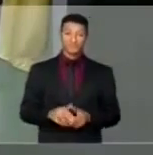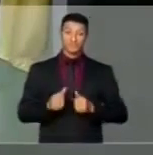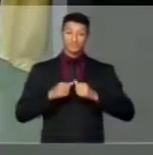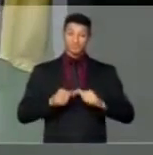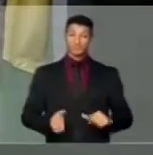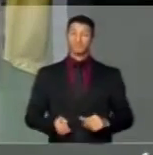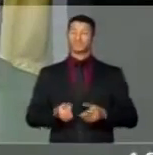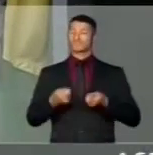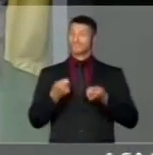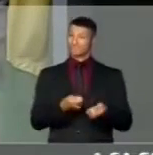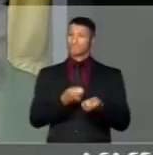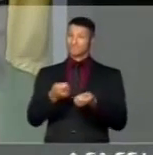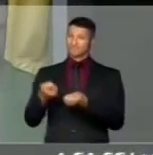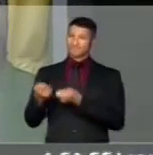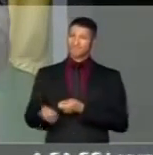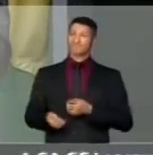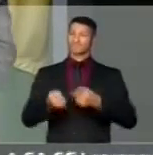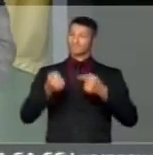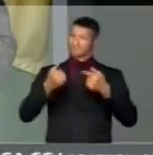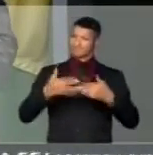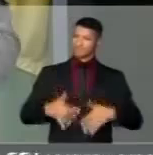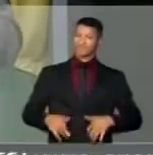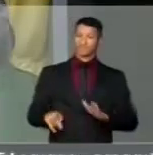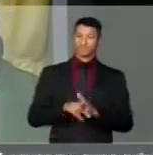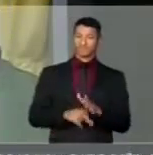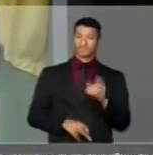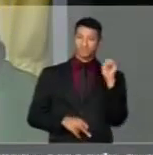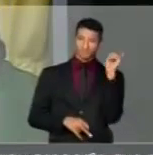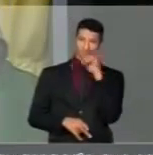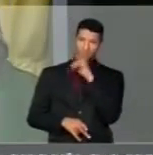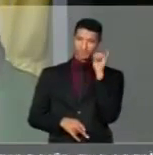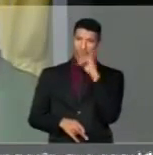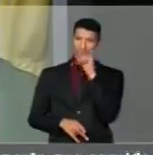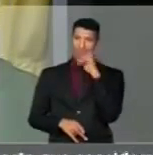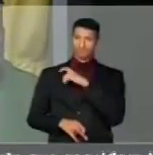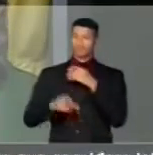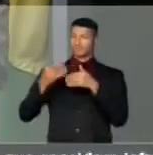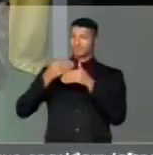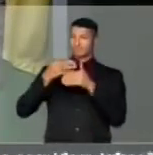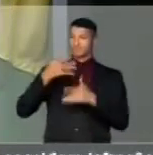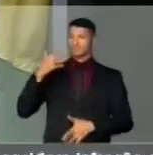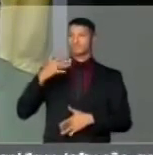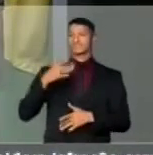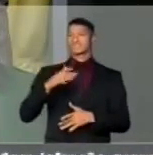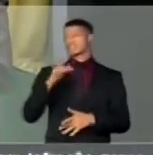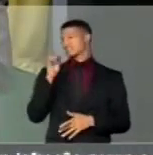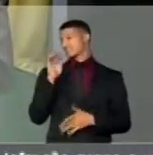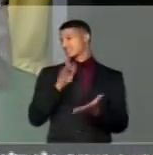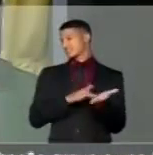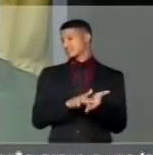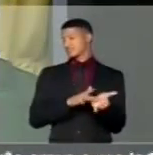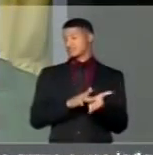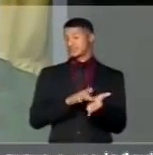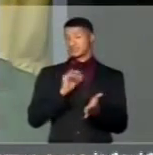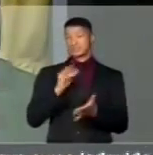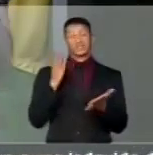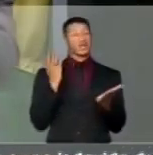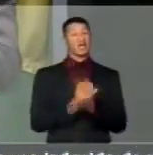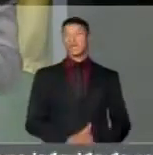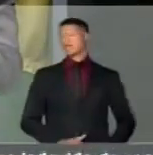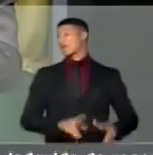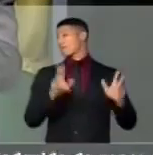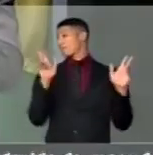ficam insistindo num discurso mentiroso, num discurso enganador, que acabou